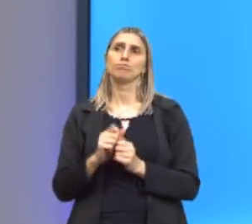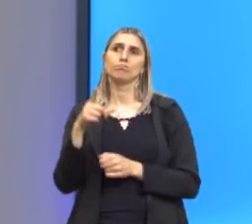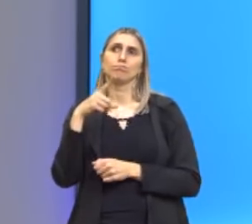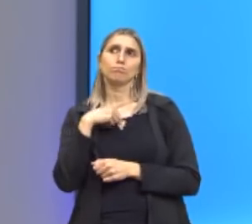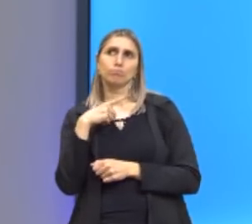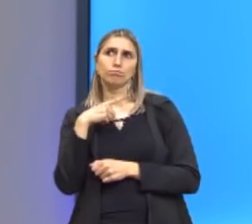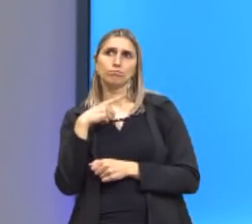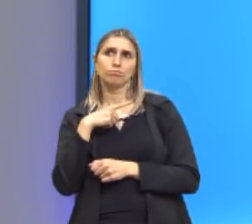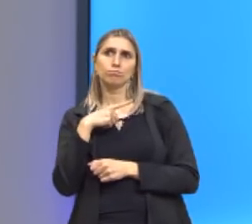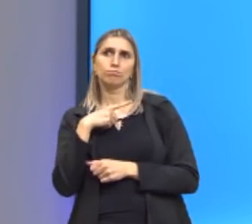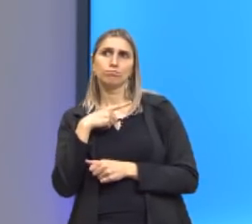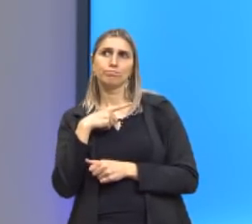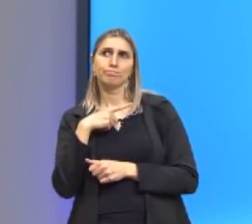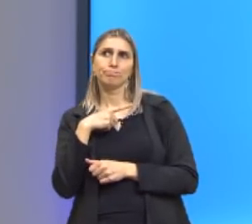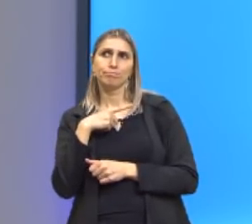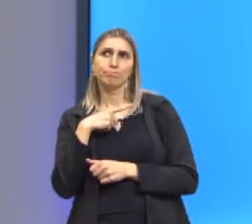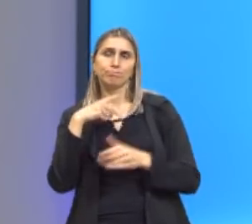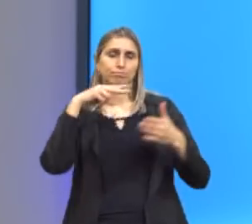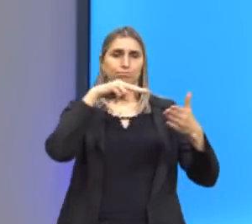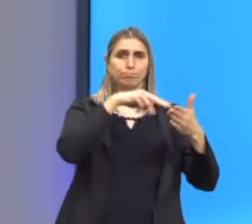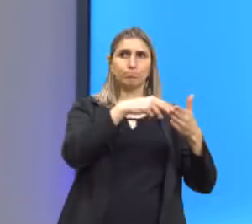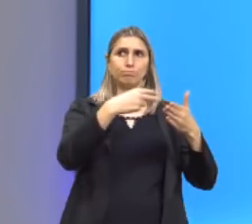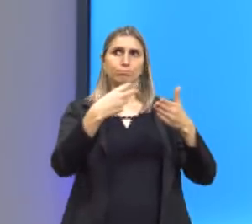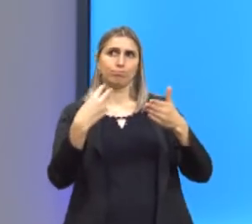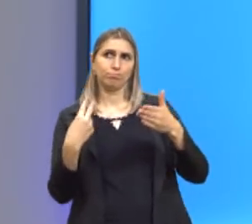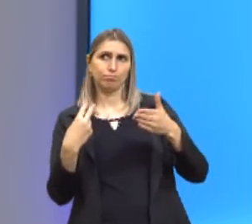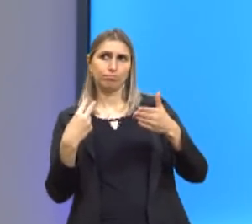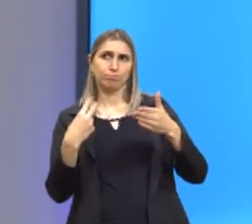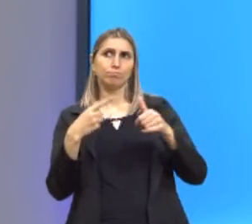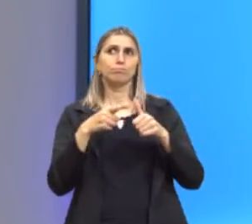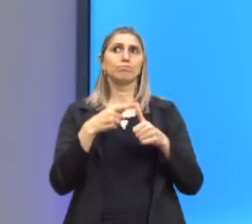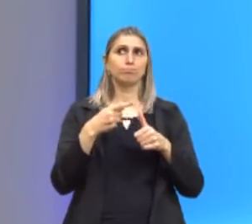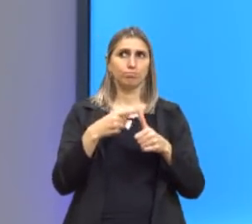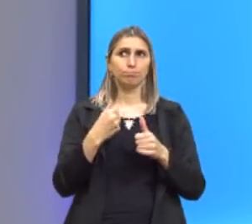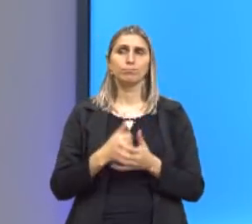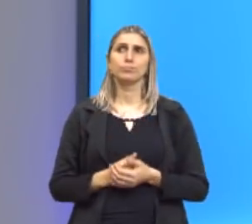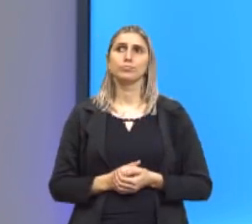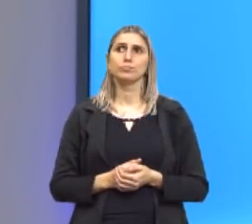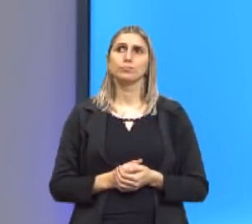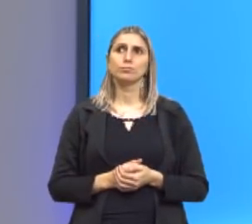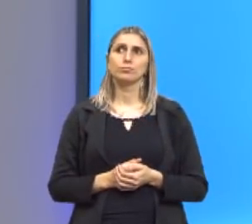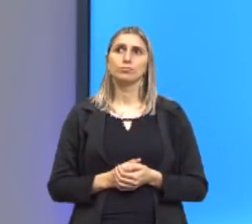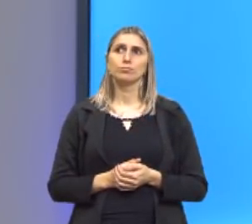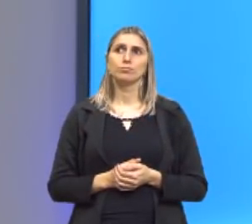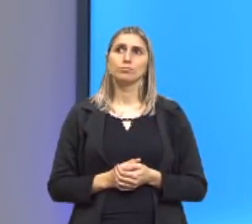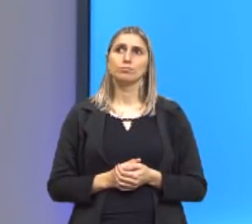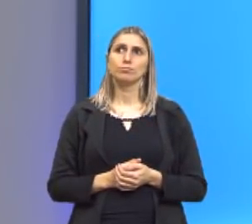ter a primeira lei da reflexão respeitada, certo? Então,